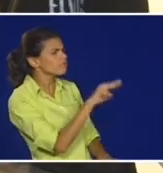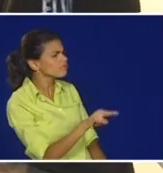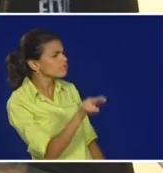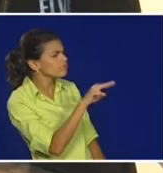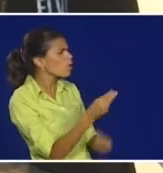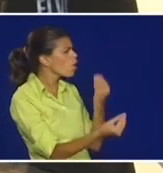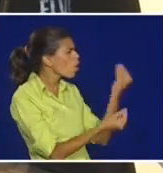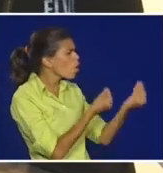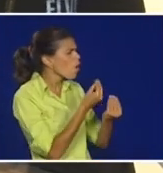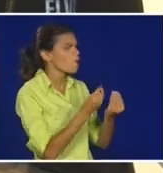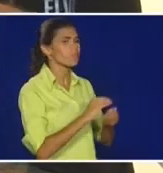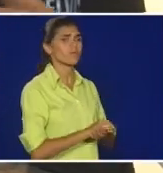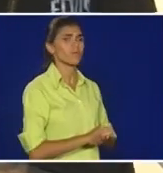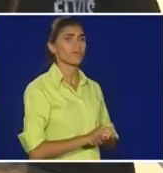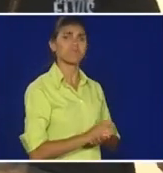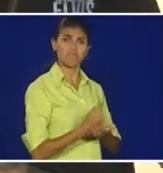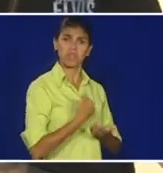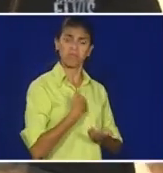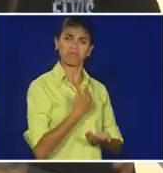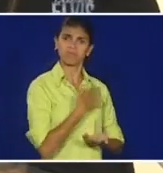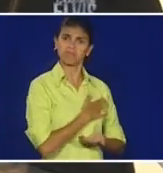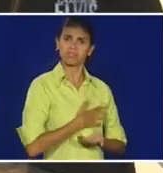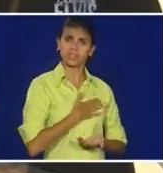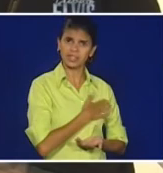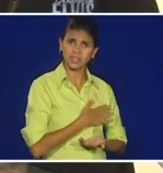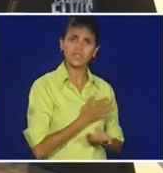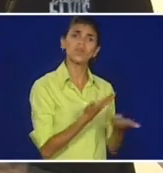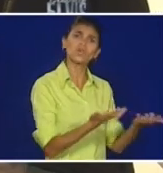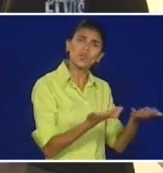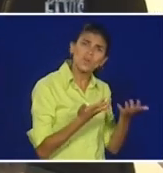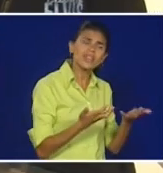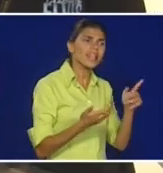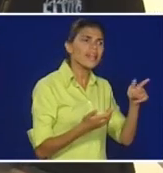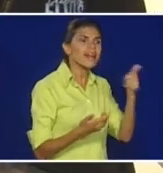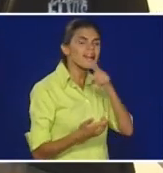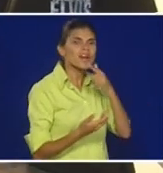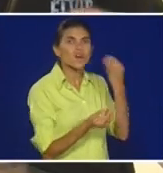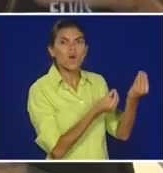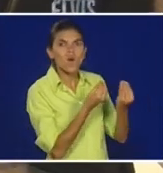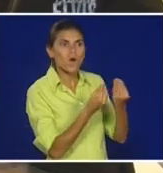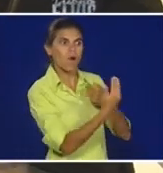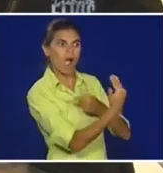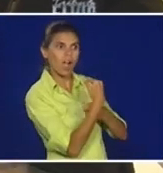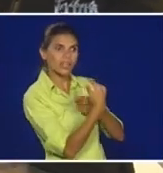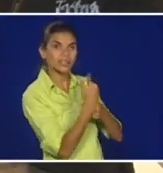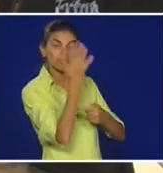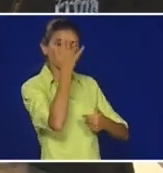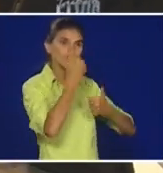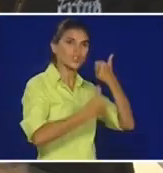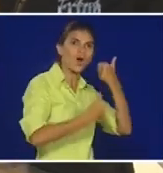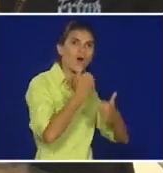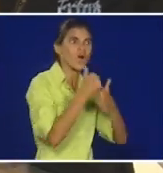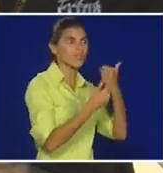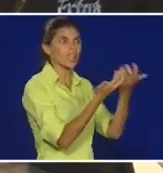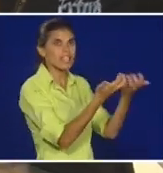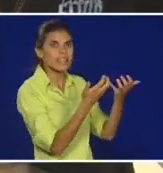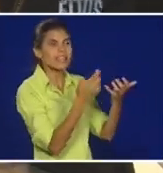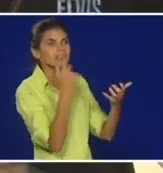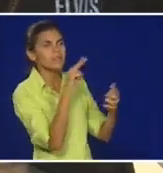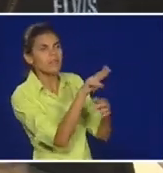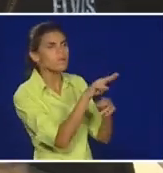E mudar, prefeitelito, campeão do Gogo Torres, ter a cidade, parecida a